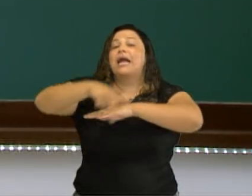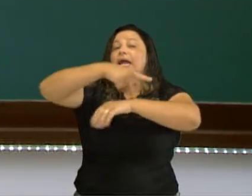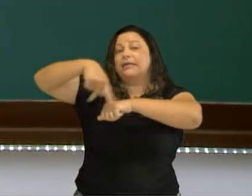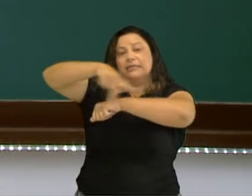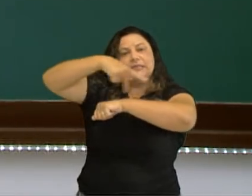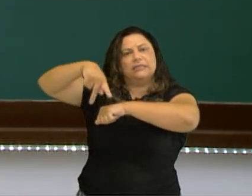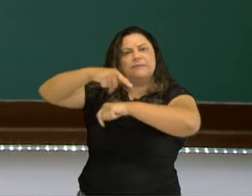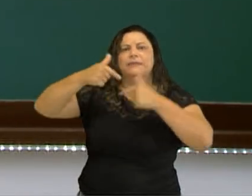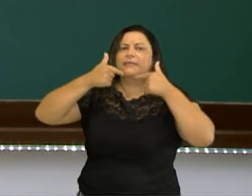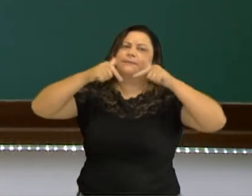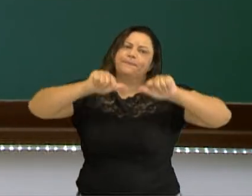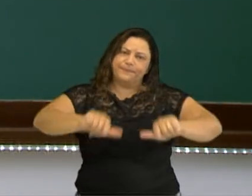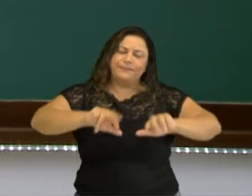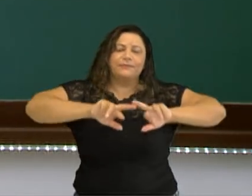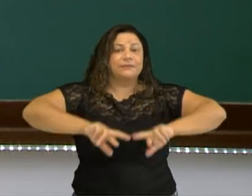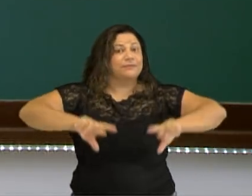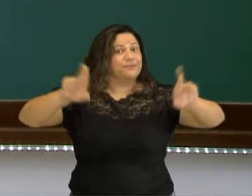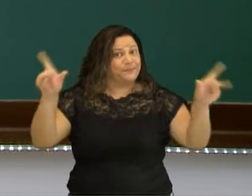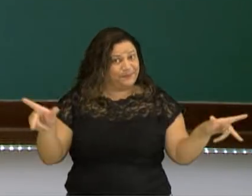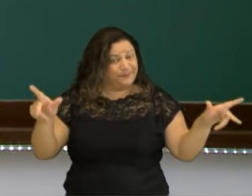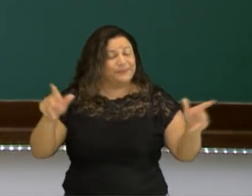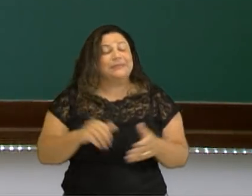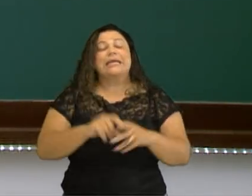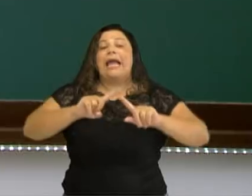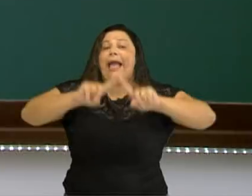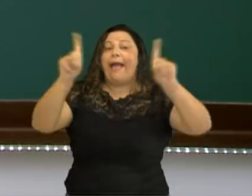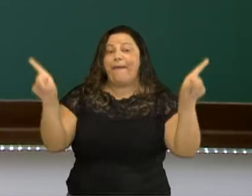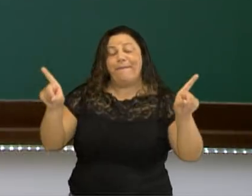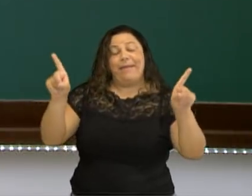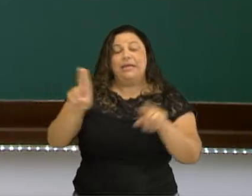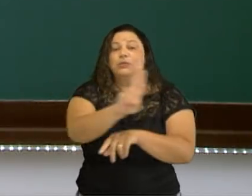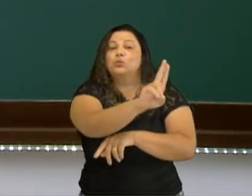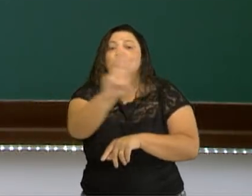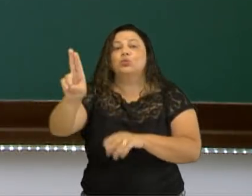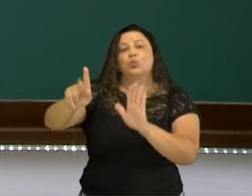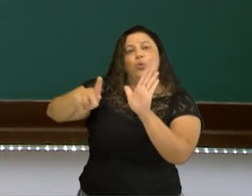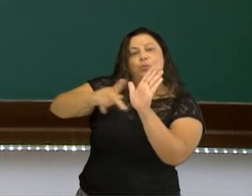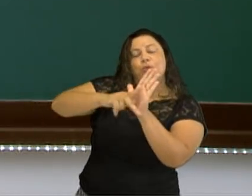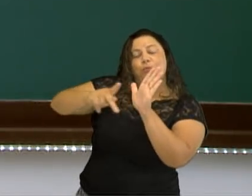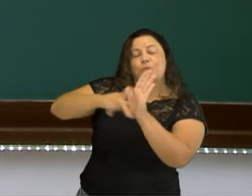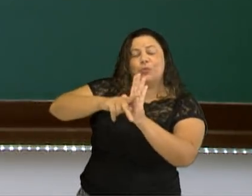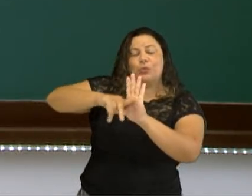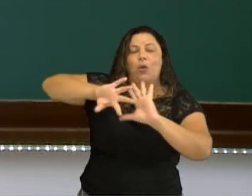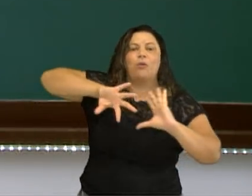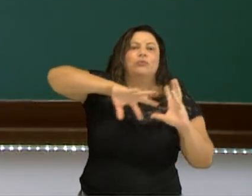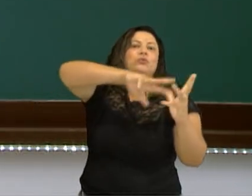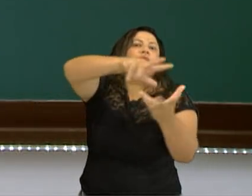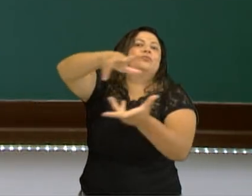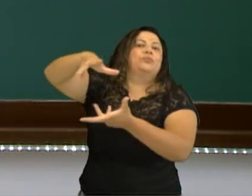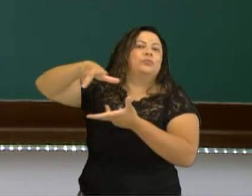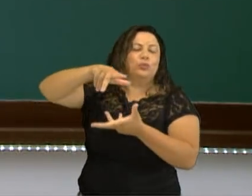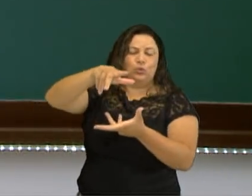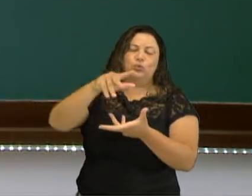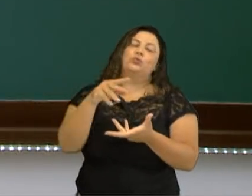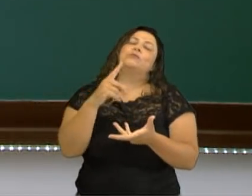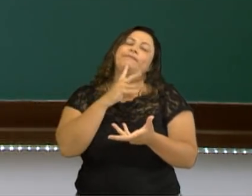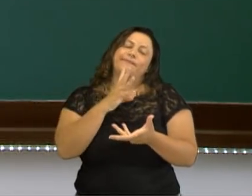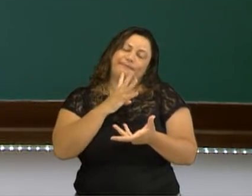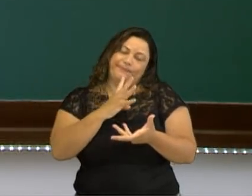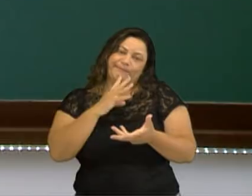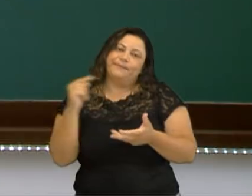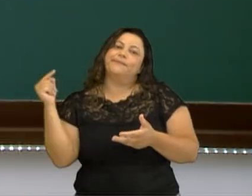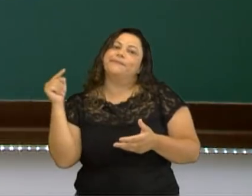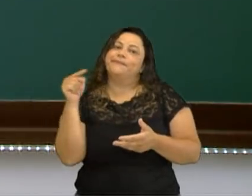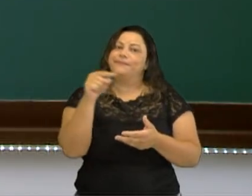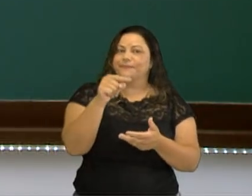um idioma diferente, mas o nome universal dele, o nome científico, que todas as pessoas vão identificar